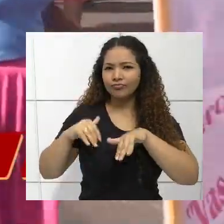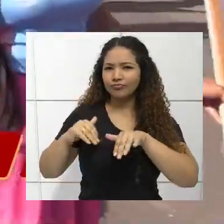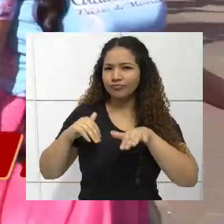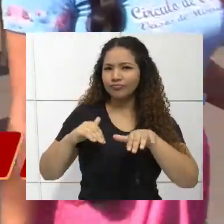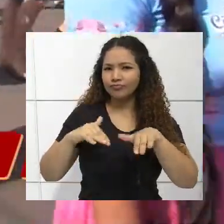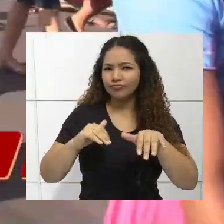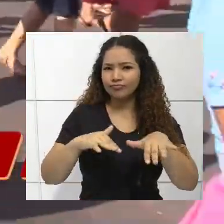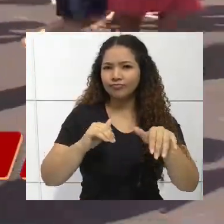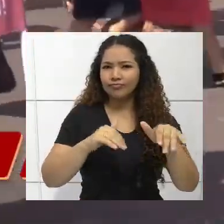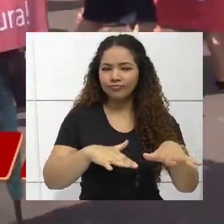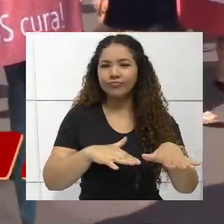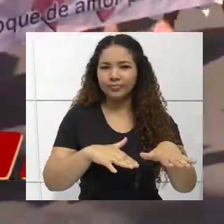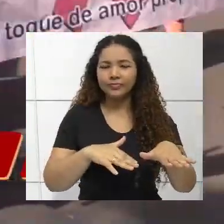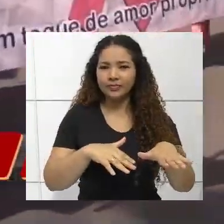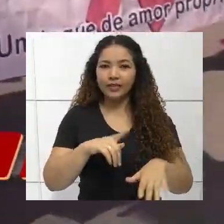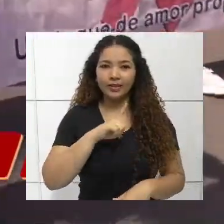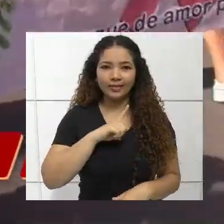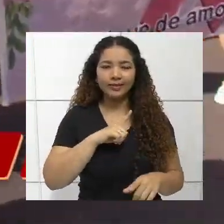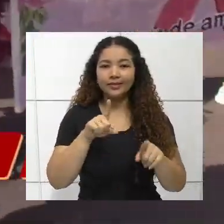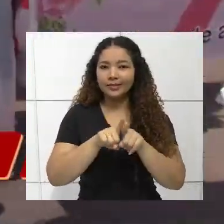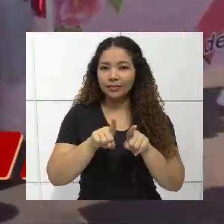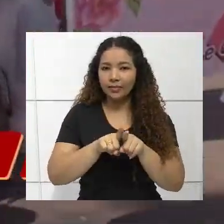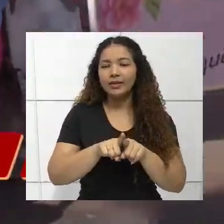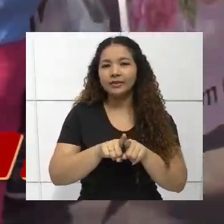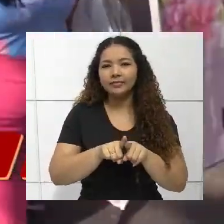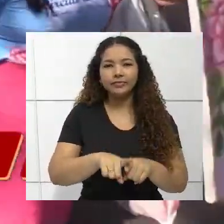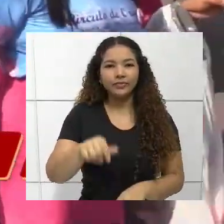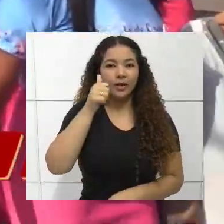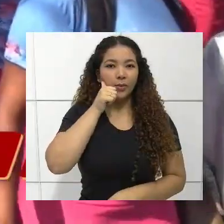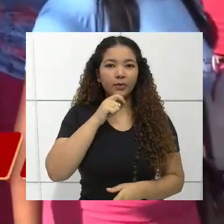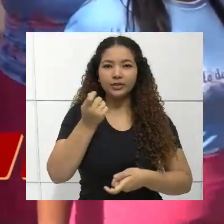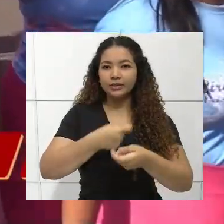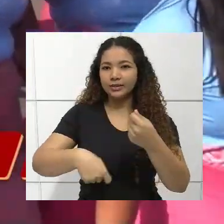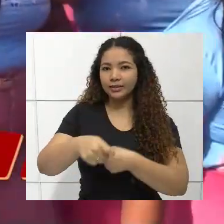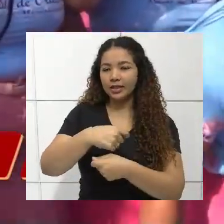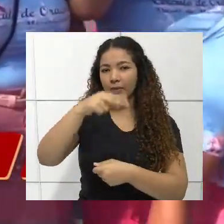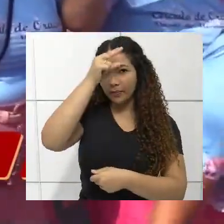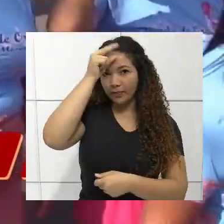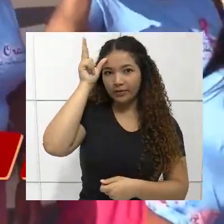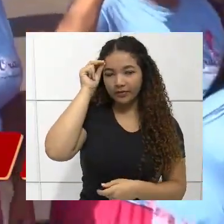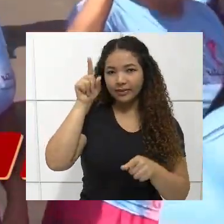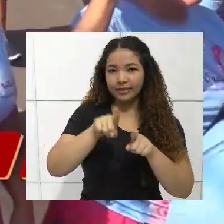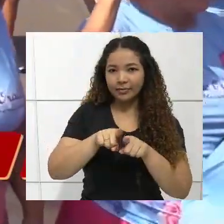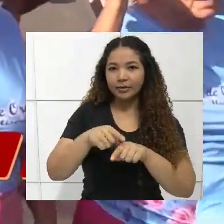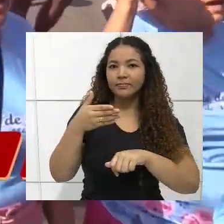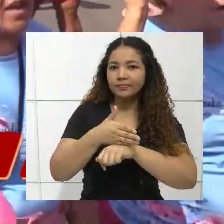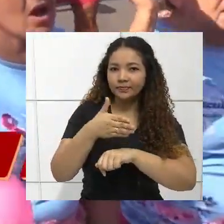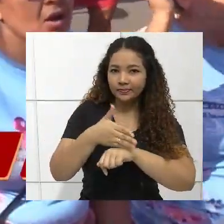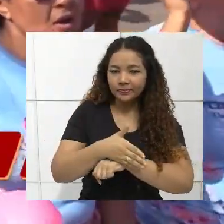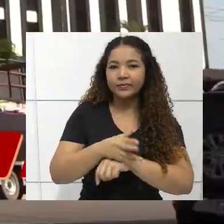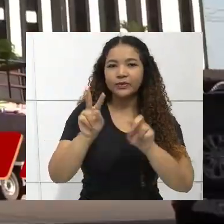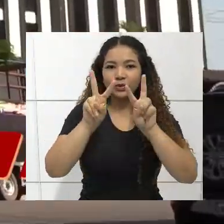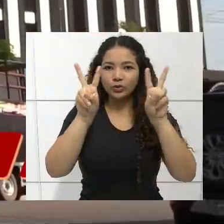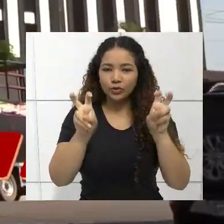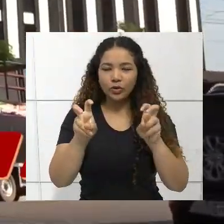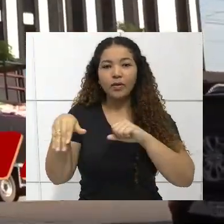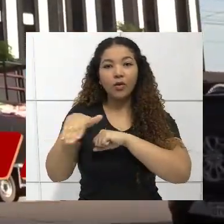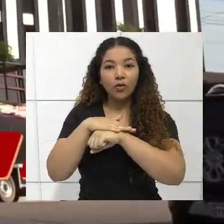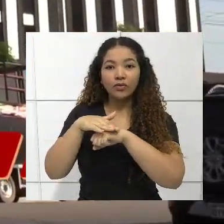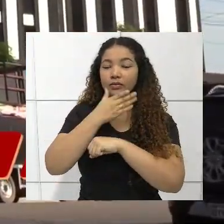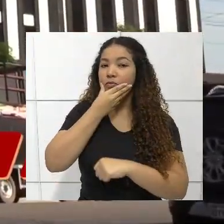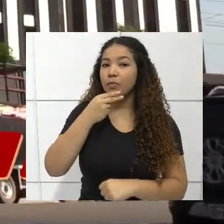Pedro II. Teve também a presença da gestora municipal, a prefeita Francinete Carvalho. Sobre este assunto, eu conversei com o